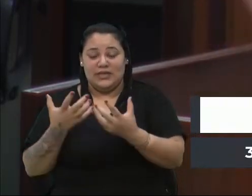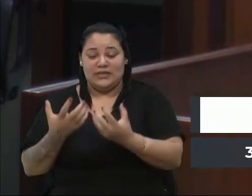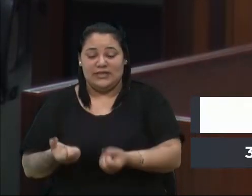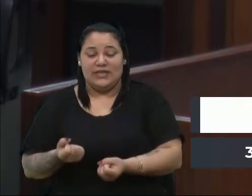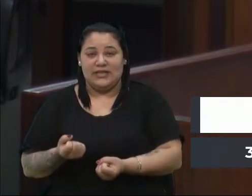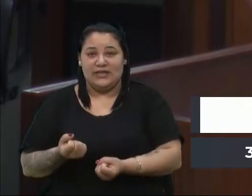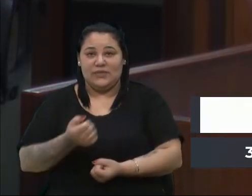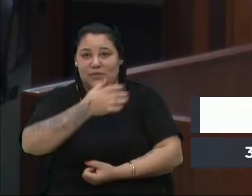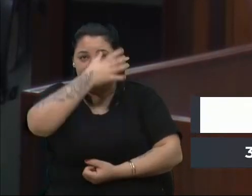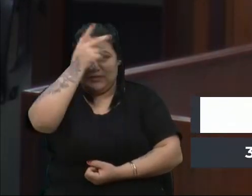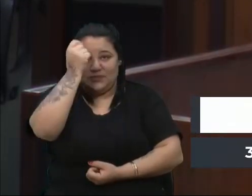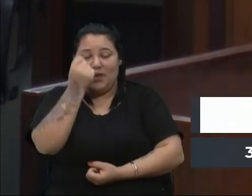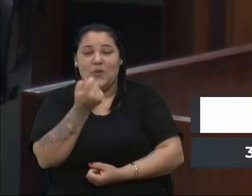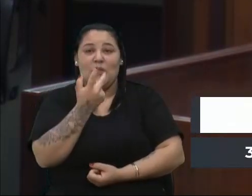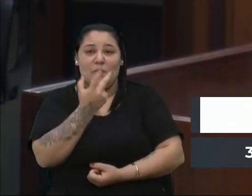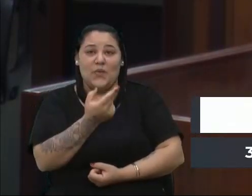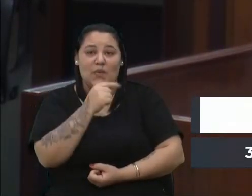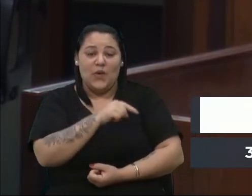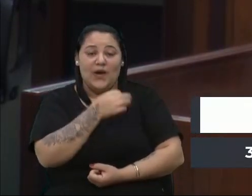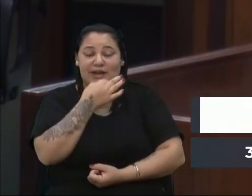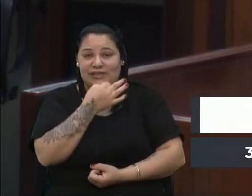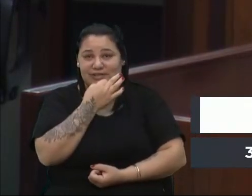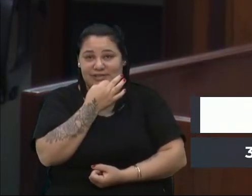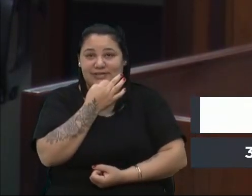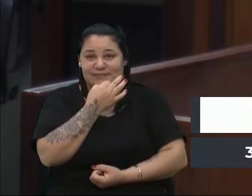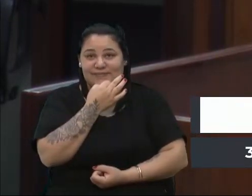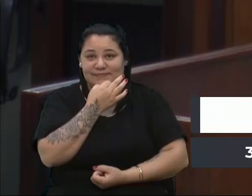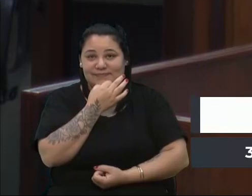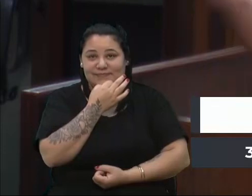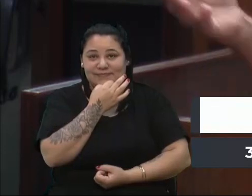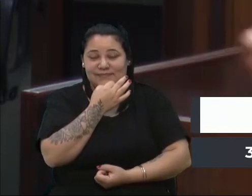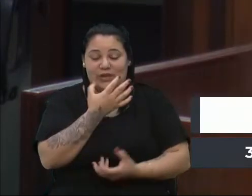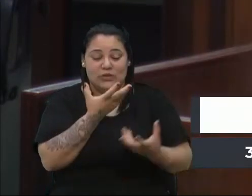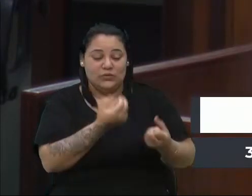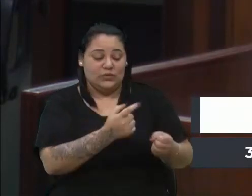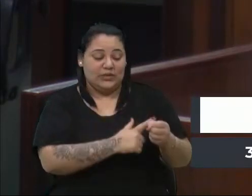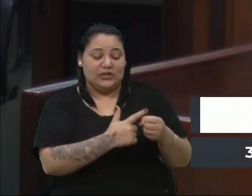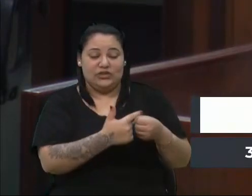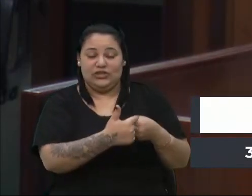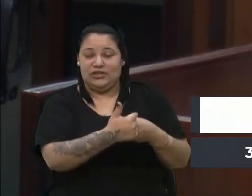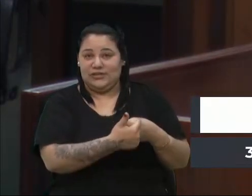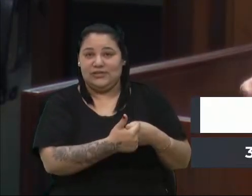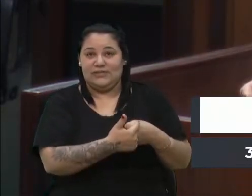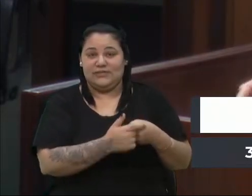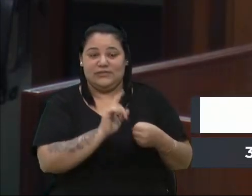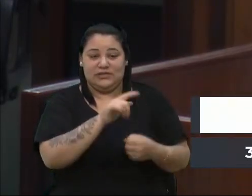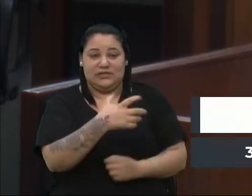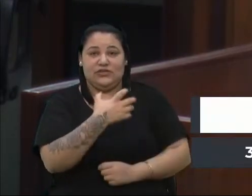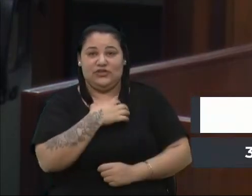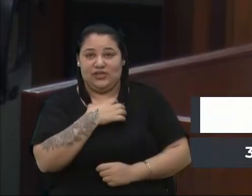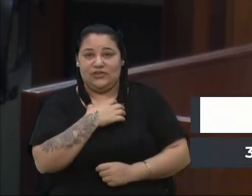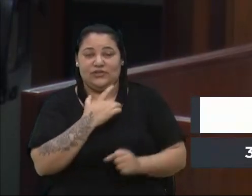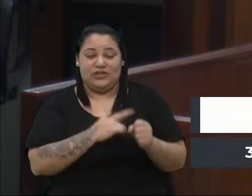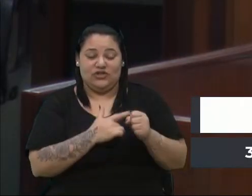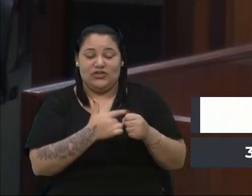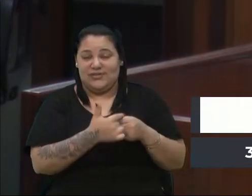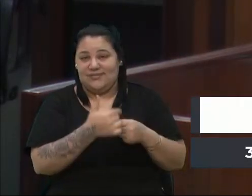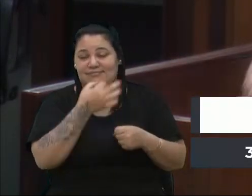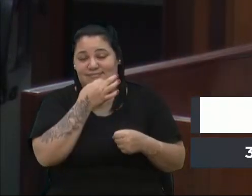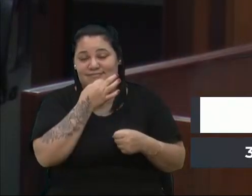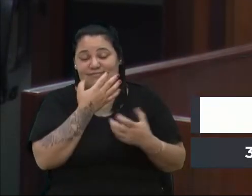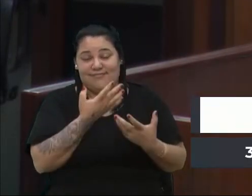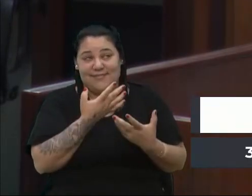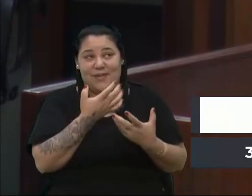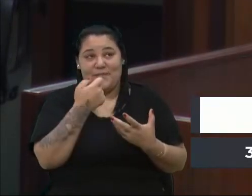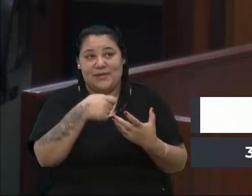municipal do tamanho que é Caxias do Sul, quando assume uma cidade do tamanho que é a cidade de Caxias do Sul, se tem que fazer